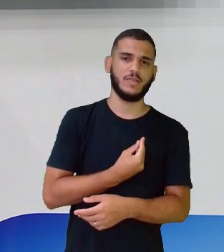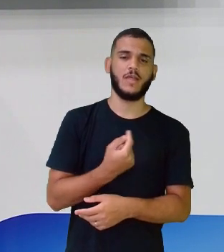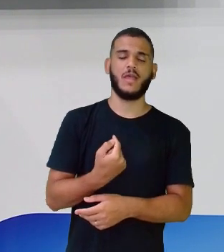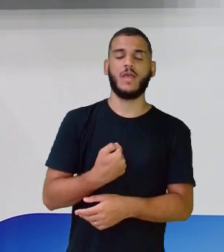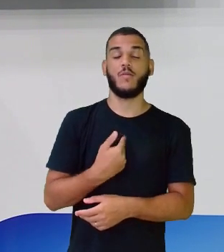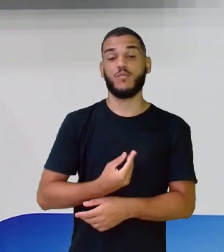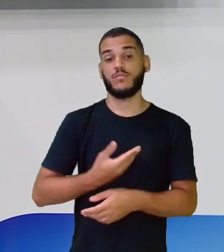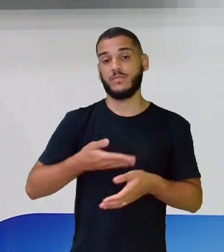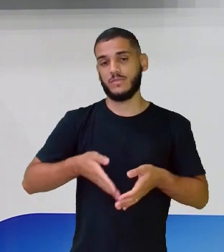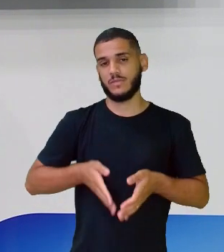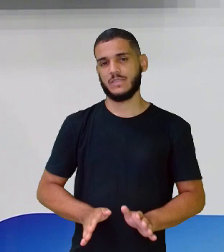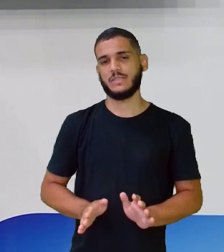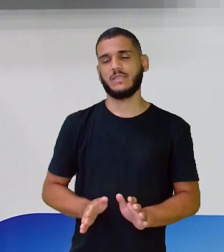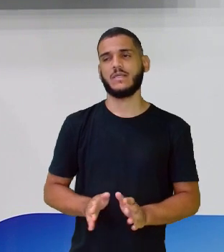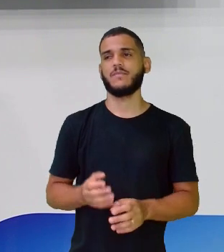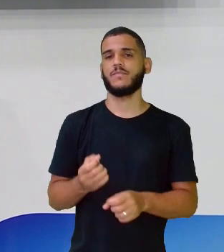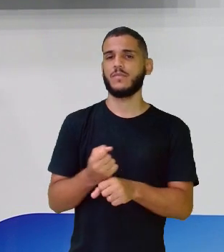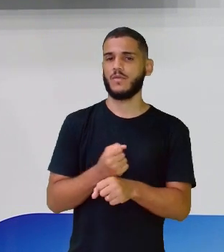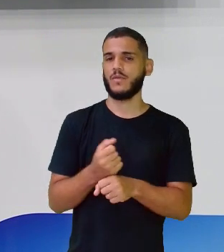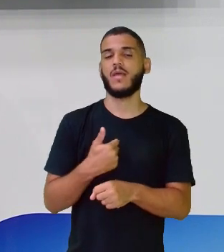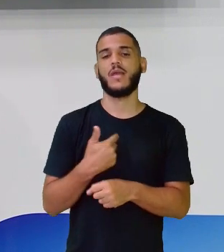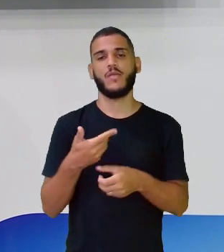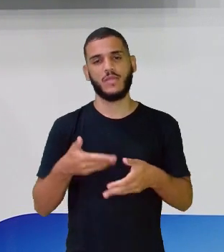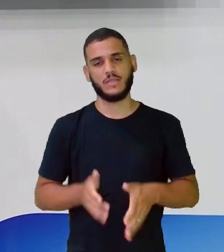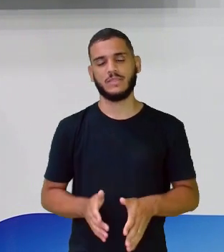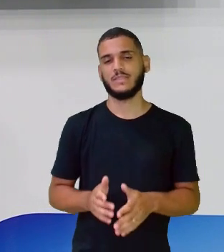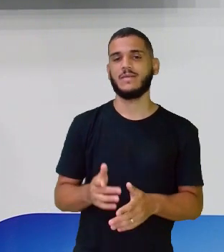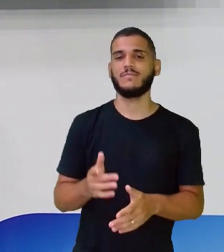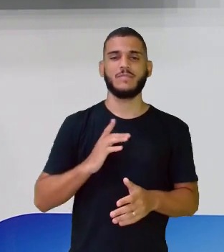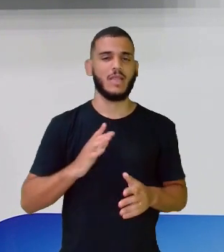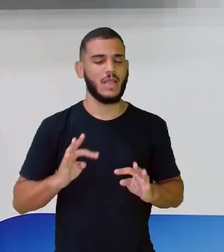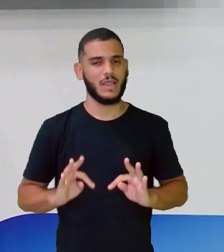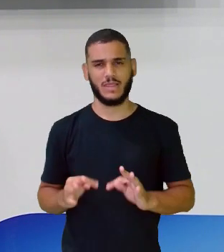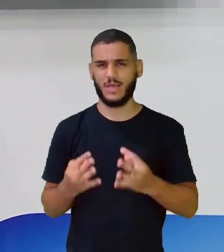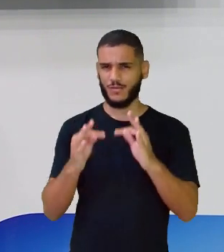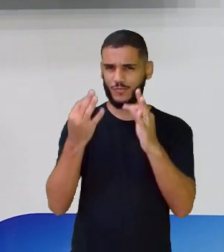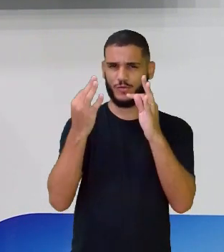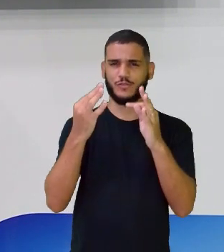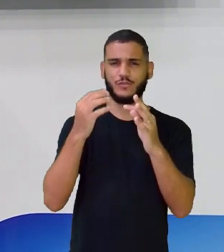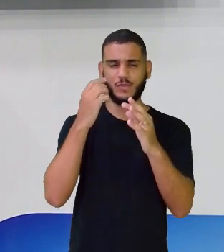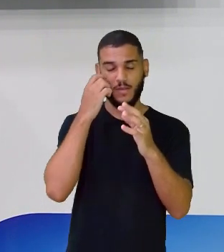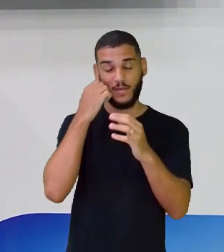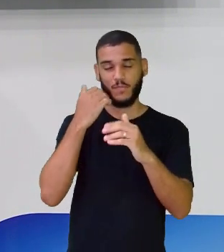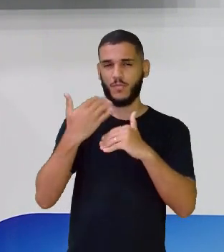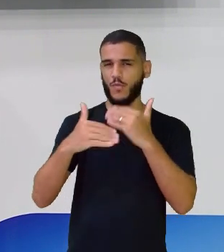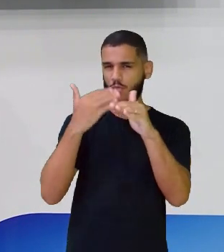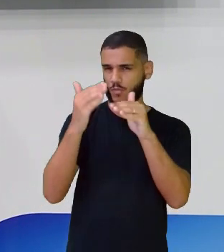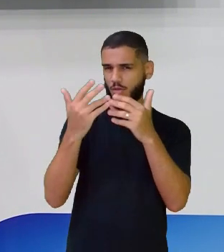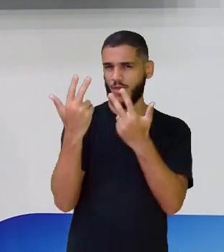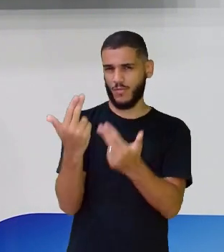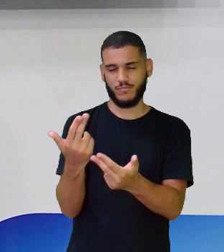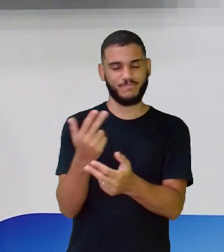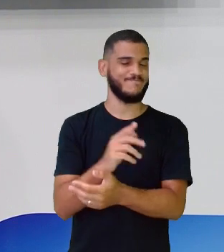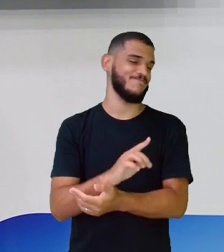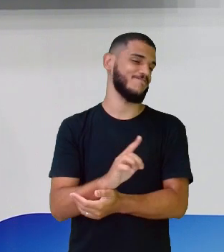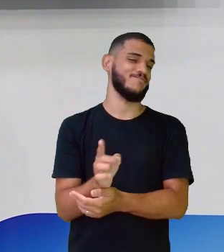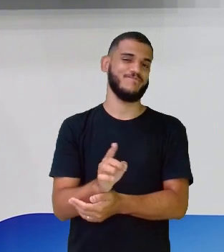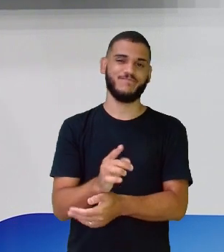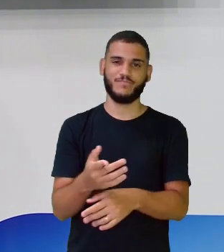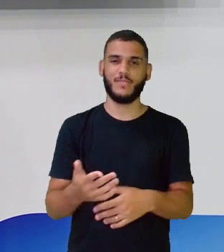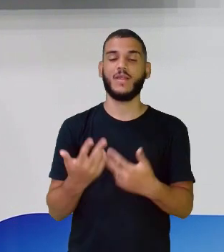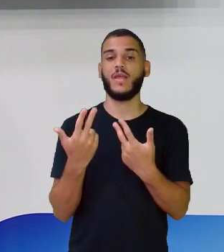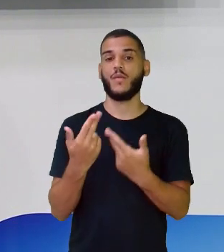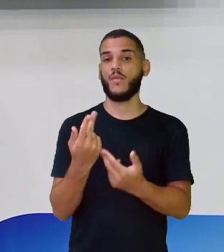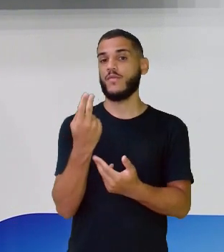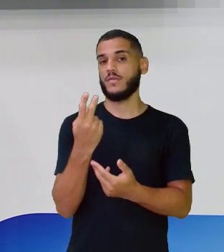Quando eu nasci, no ano em que eu nasci, a tecnologia não era tão desenvolvida como quando você nasceu aí, estudante.